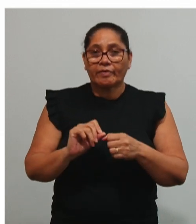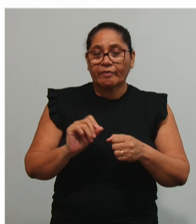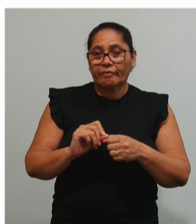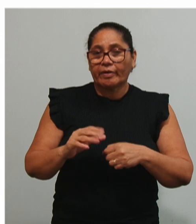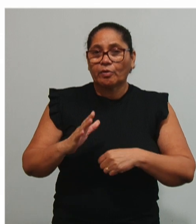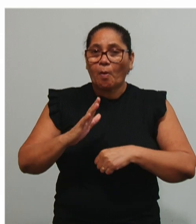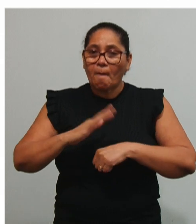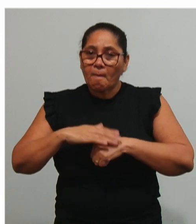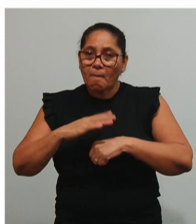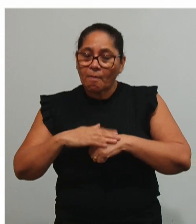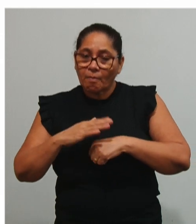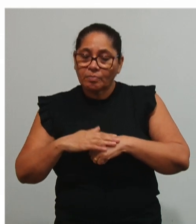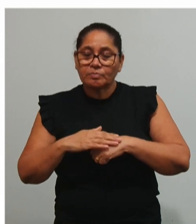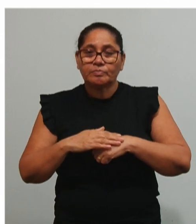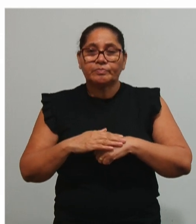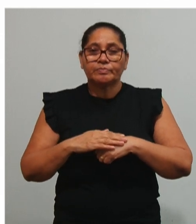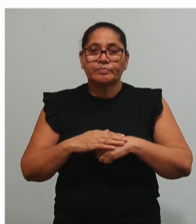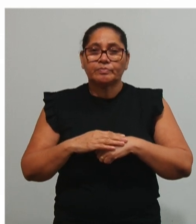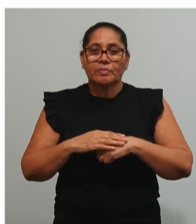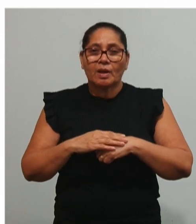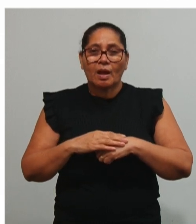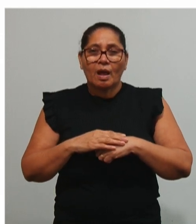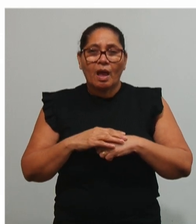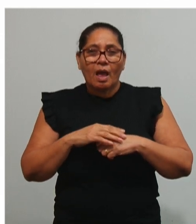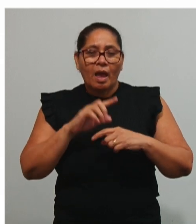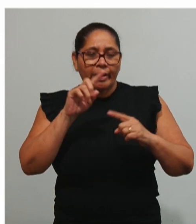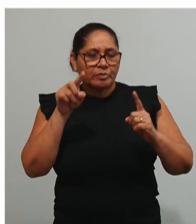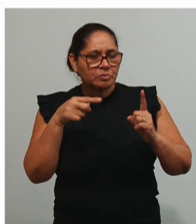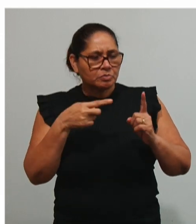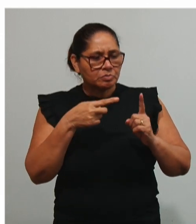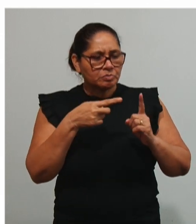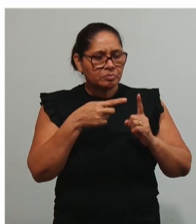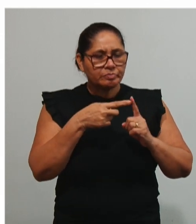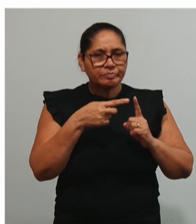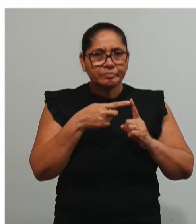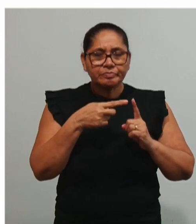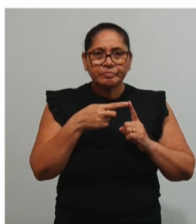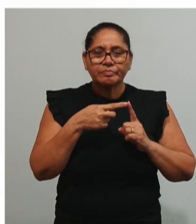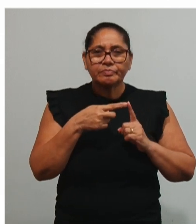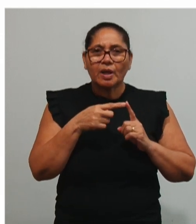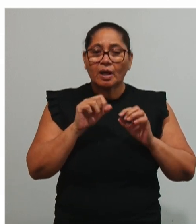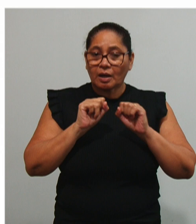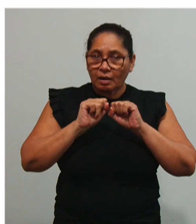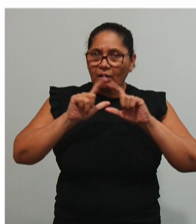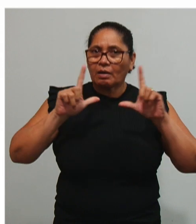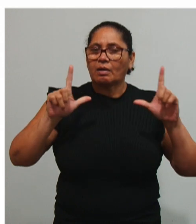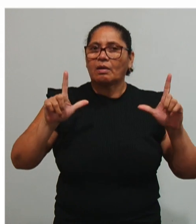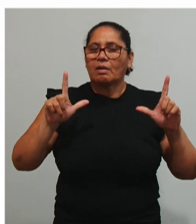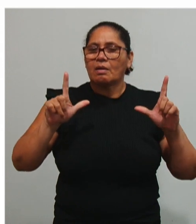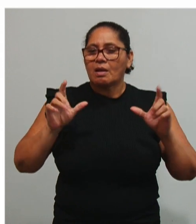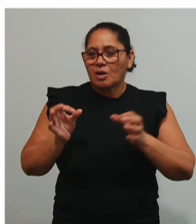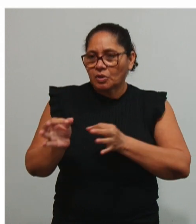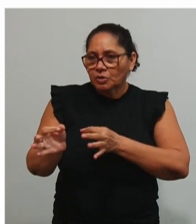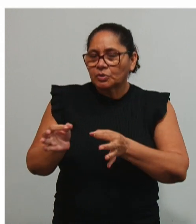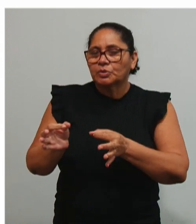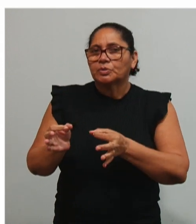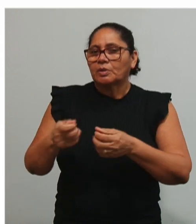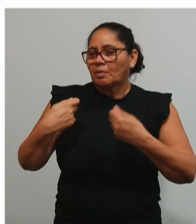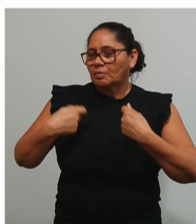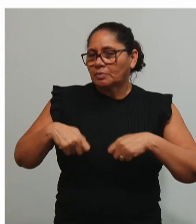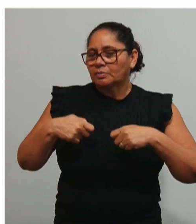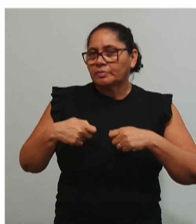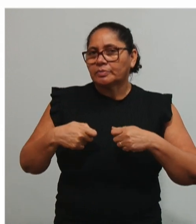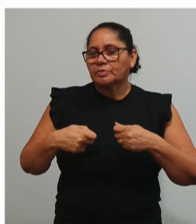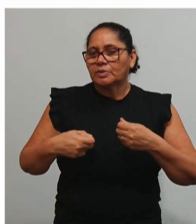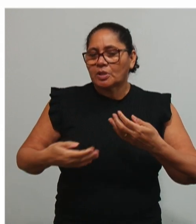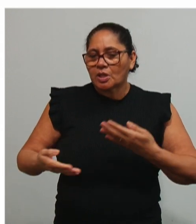e estratégia é perspectiva, né? E, de novo, é claro que as organizações precisam considerar